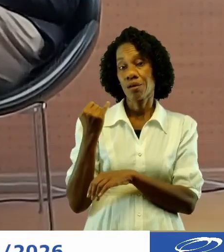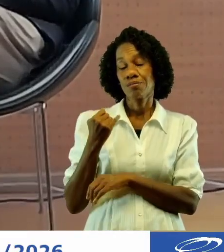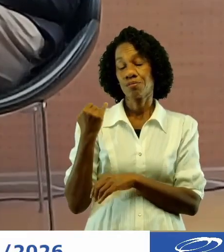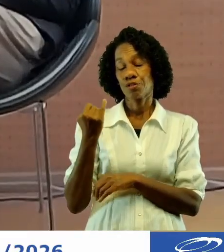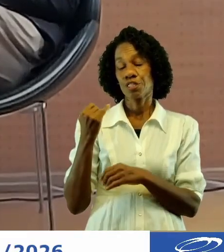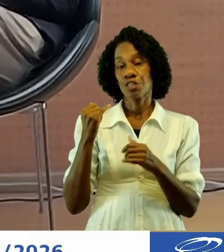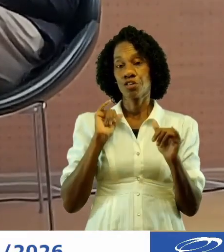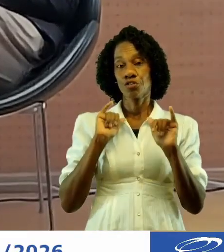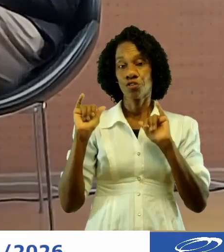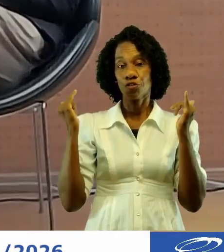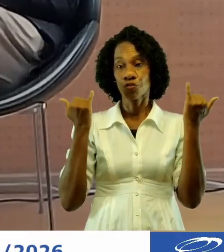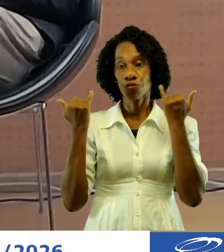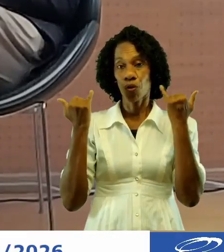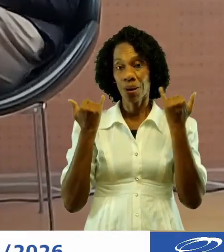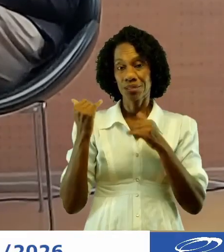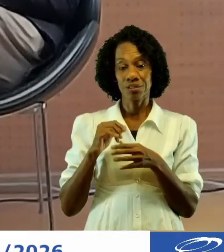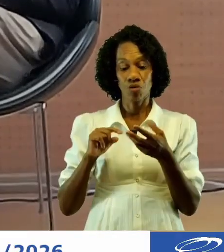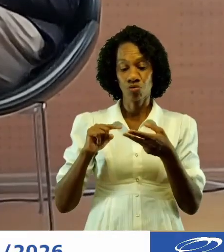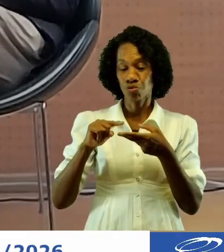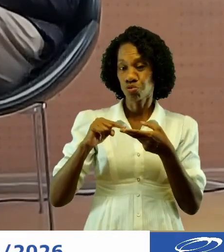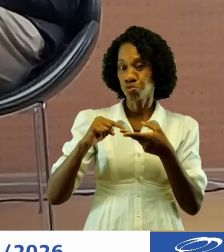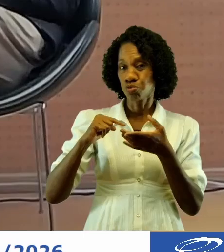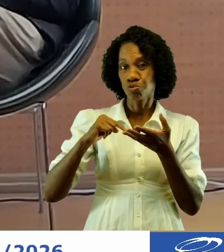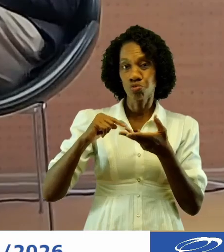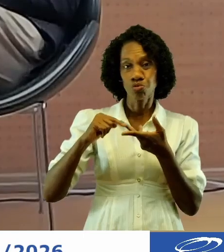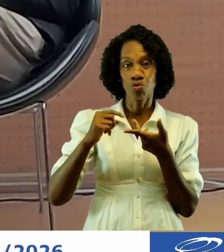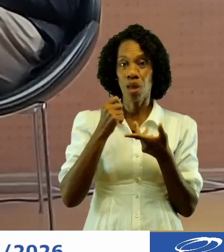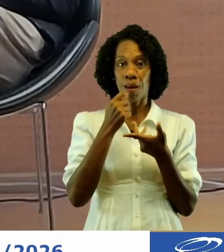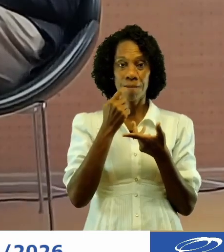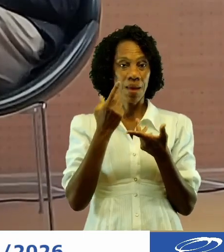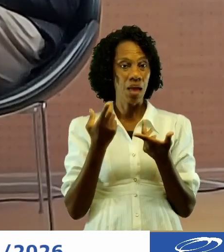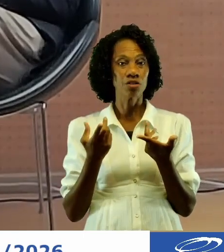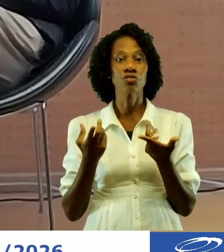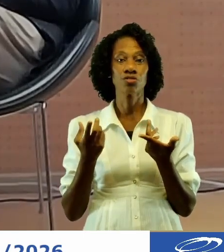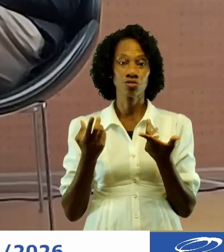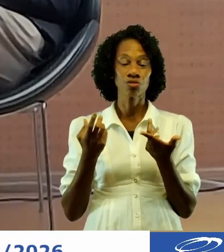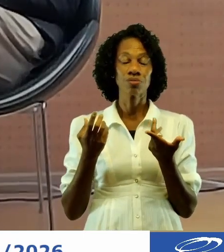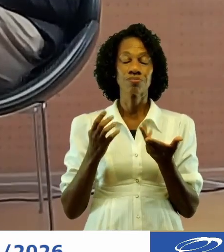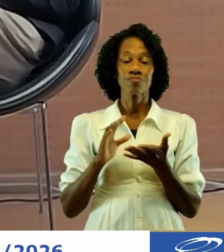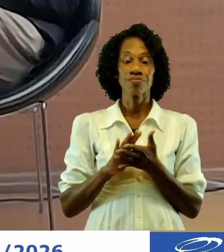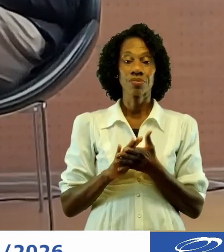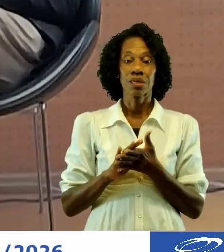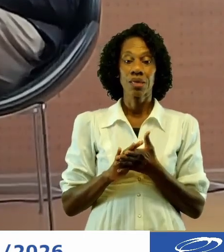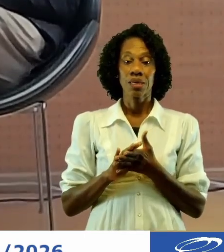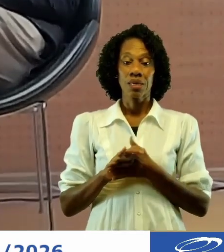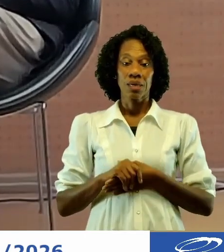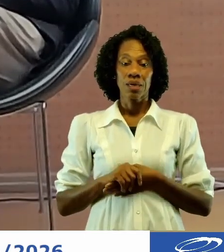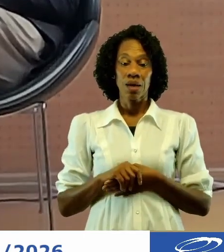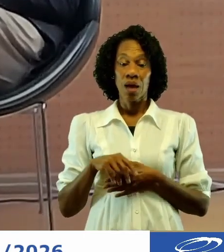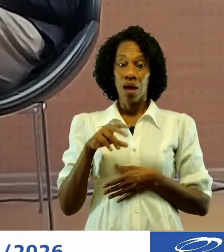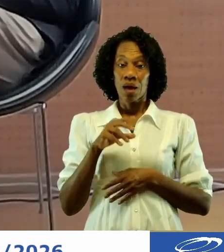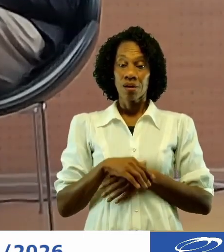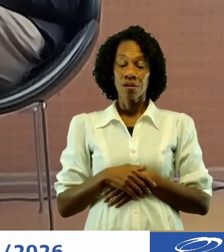associação sulfatinetropin, doxiciclina ou mesmo quinolona quando é sensível. Com relação à resistência